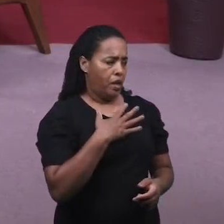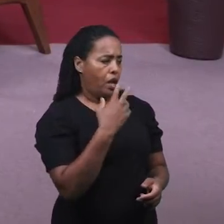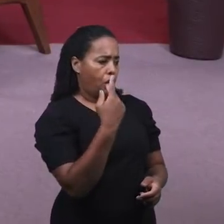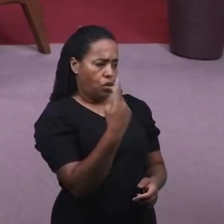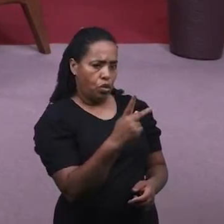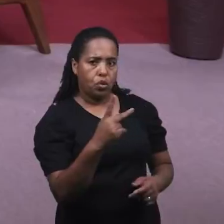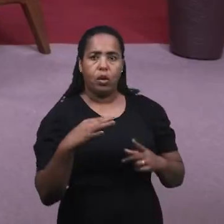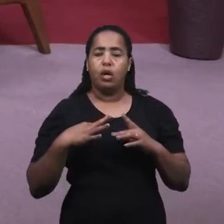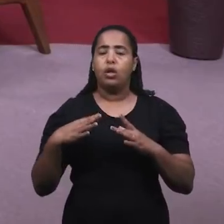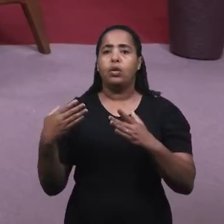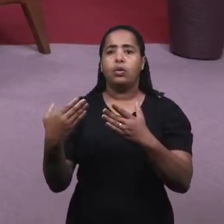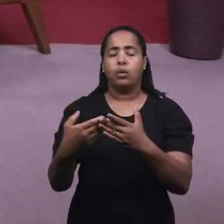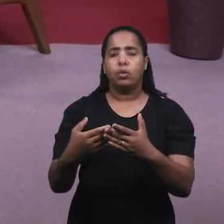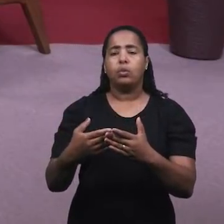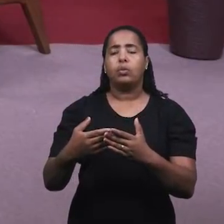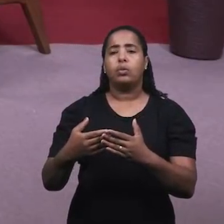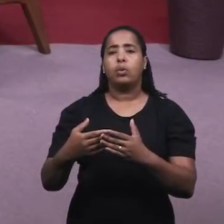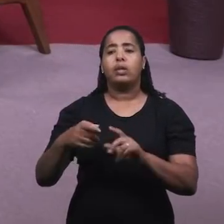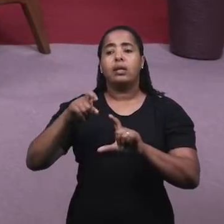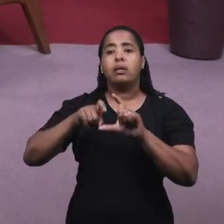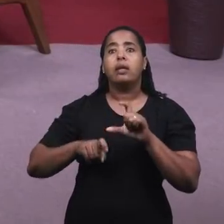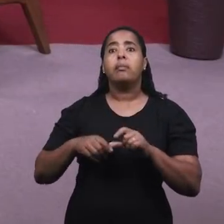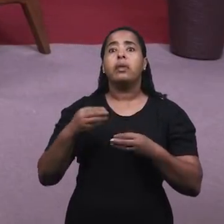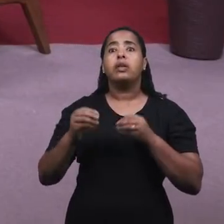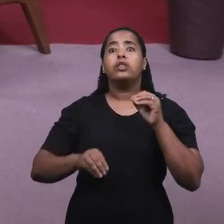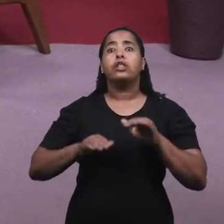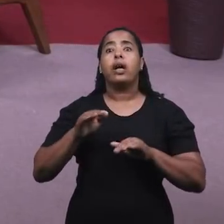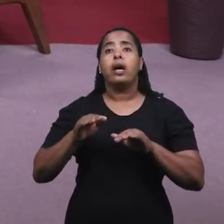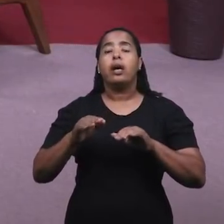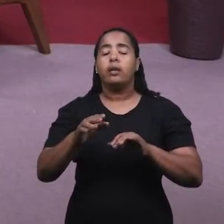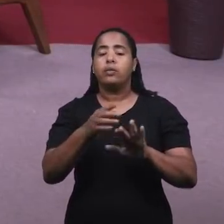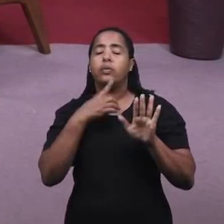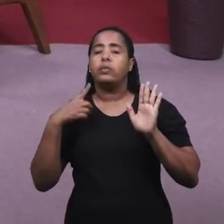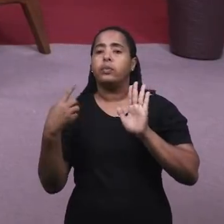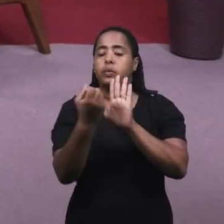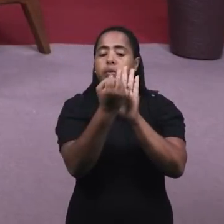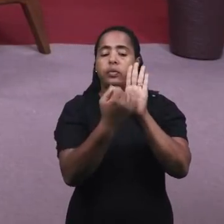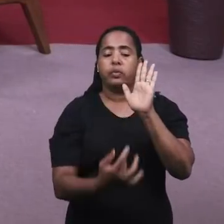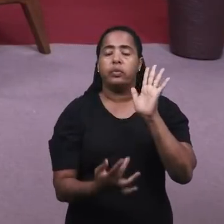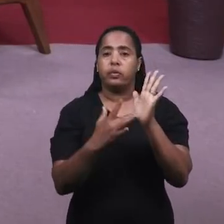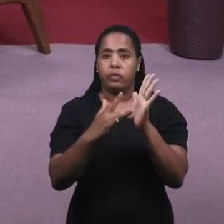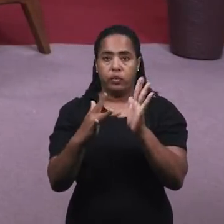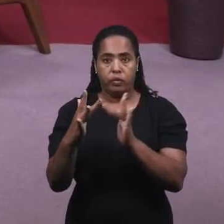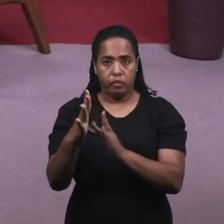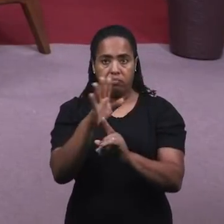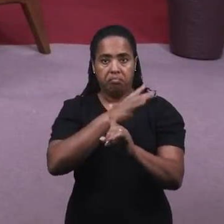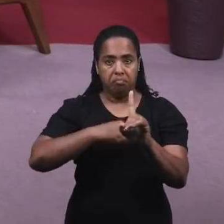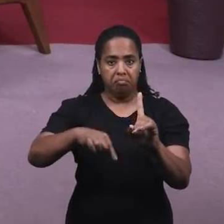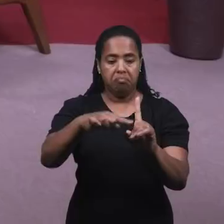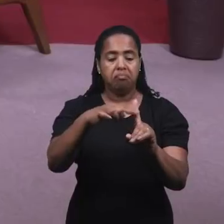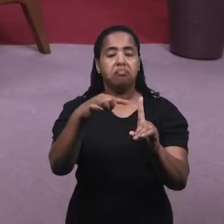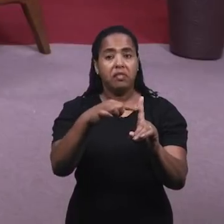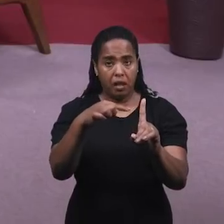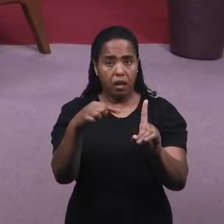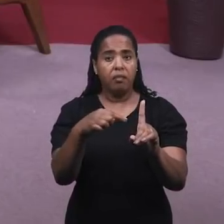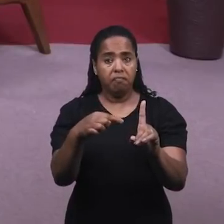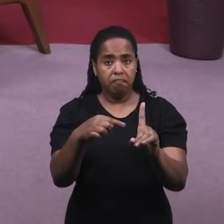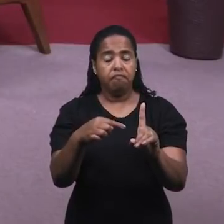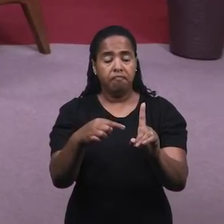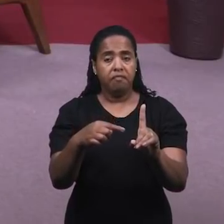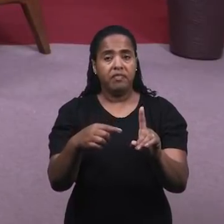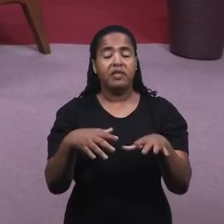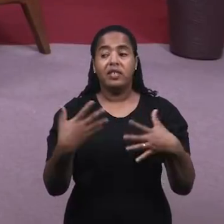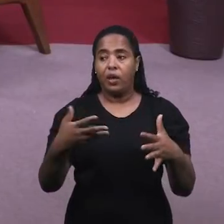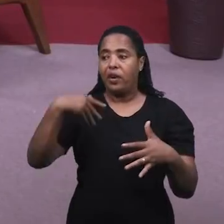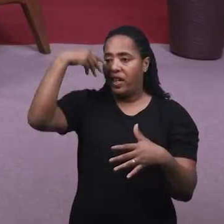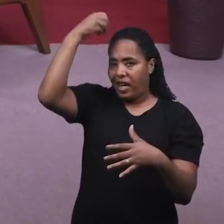todos, depende do sangue que Jesus derramou na cruz do Calvário. Glória a Jesus. E aí está, né? Aí está